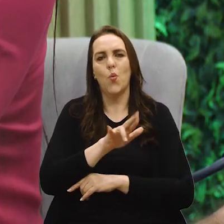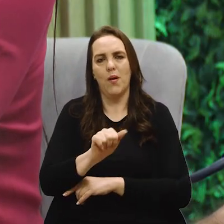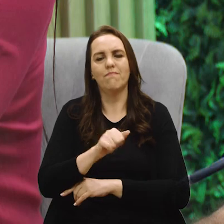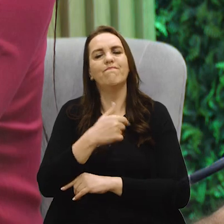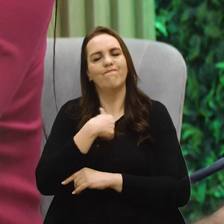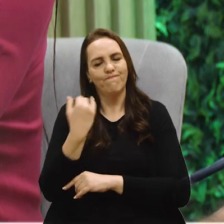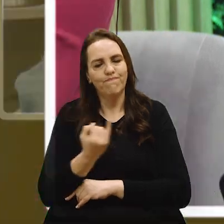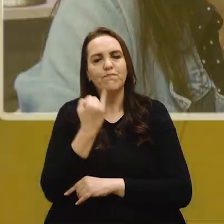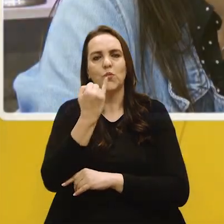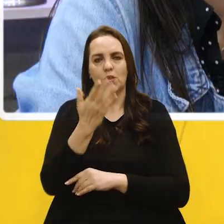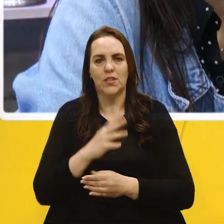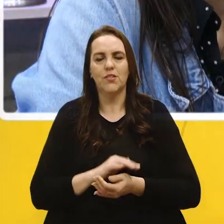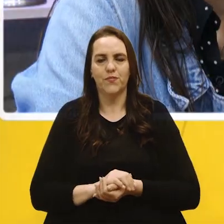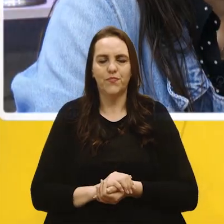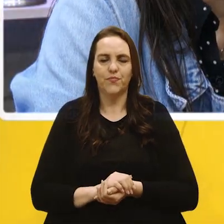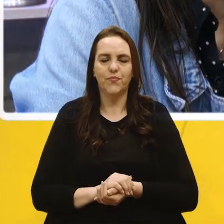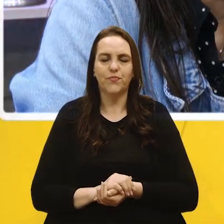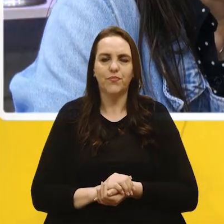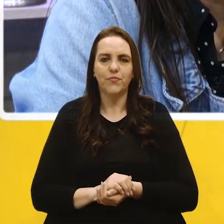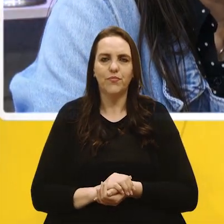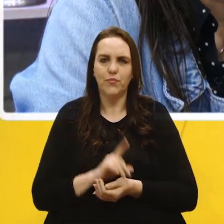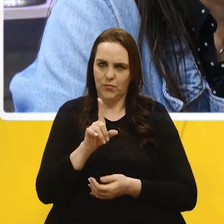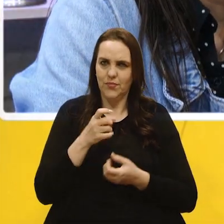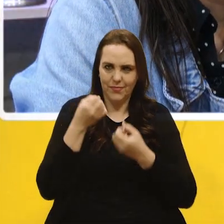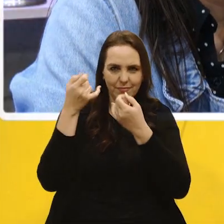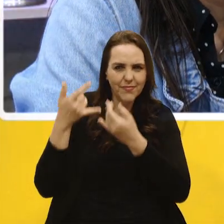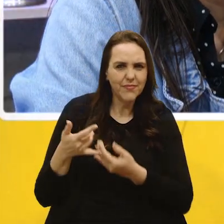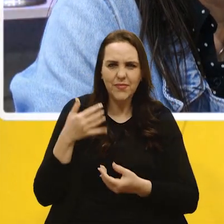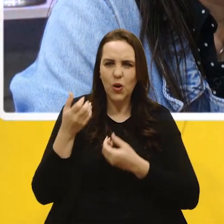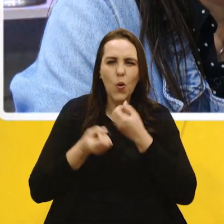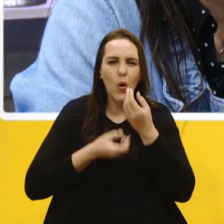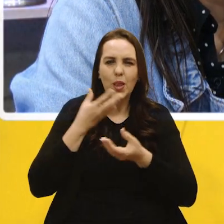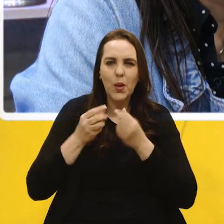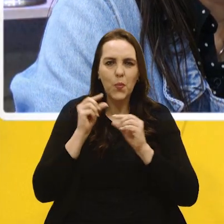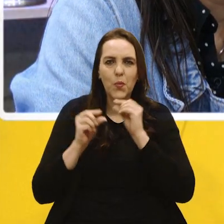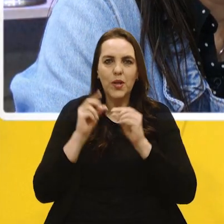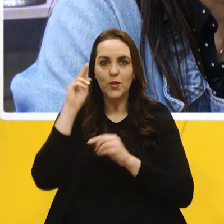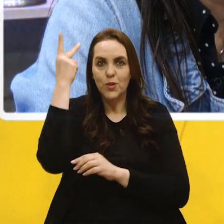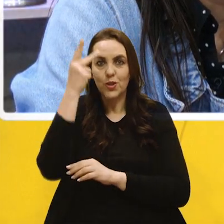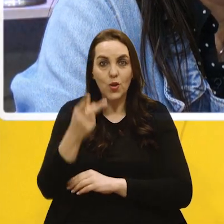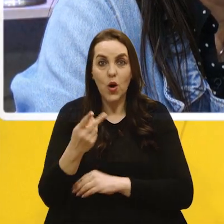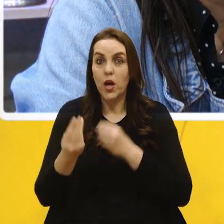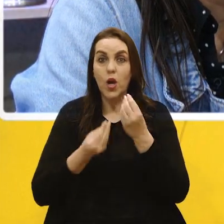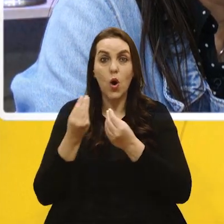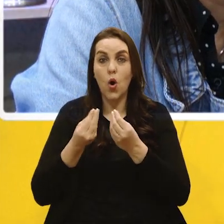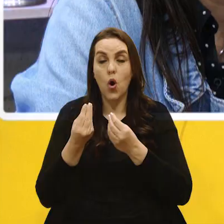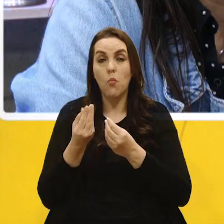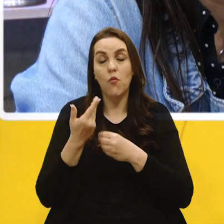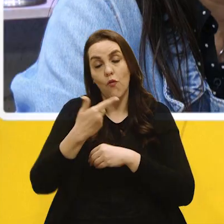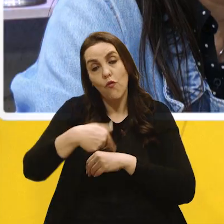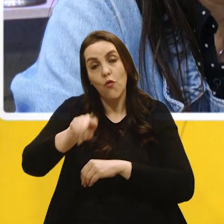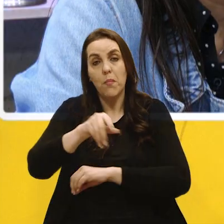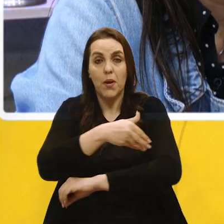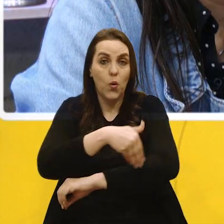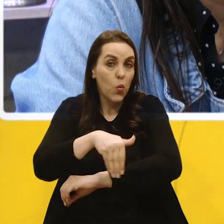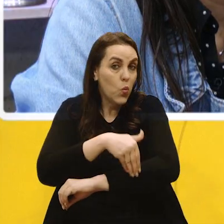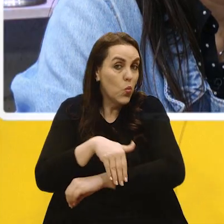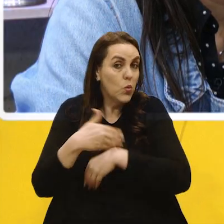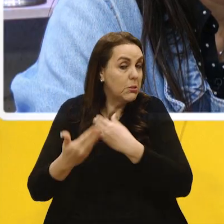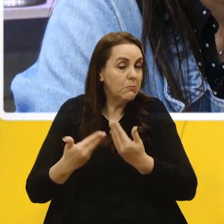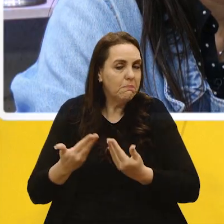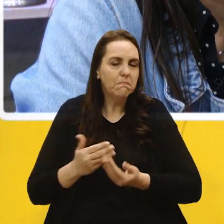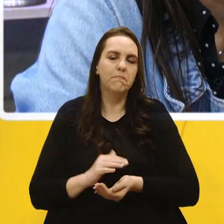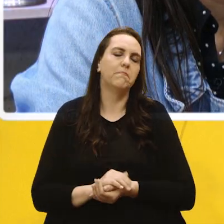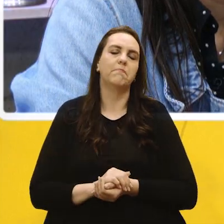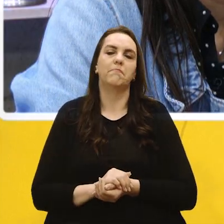A importância dos serviços, né? Do serviço. Leonardo, tu quer contar um pouco da tua história para nós? De como você foi parar nas ruas?